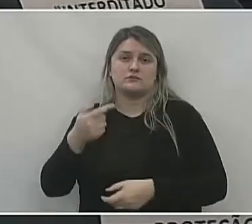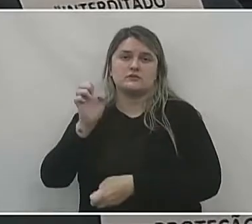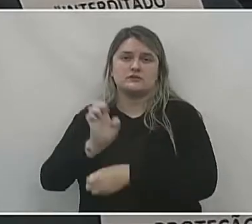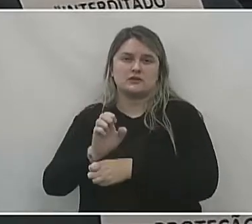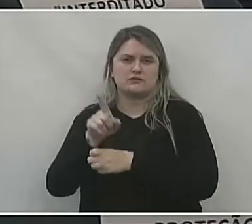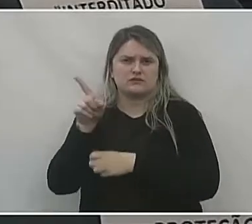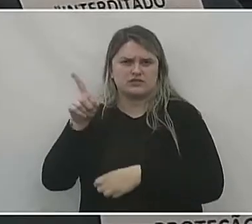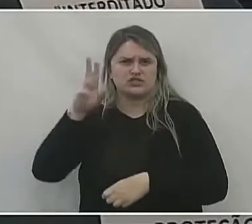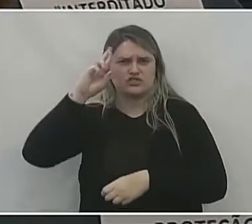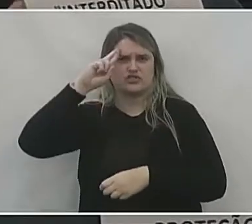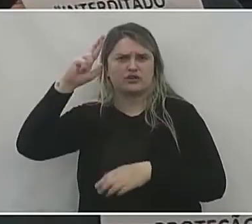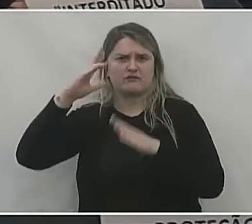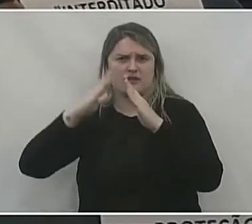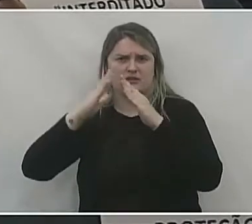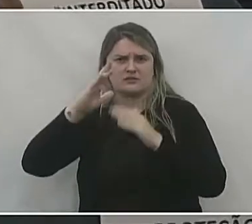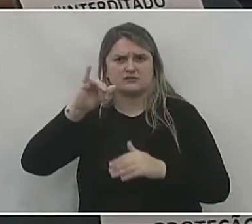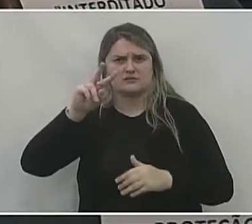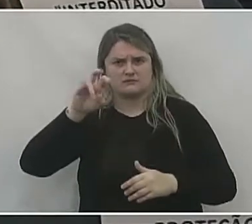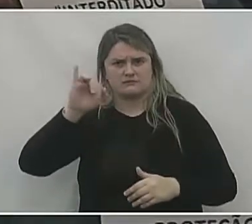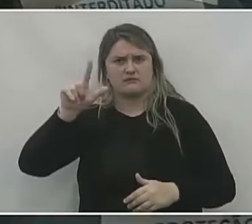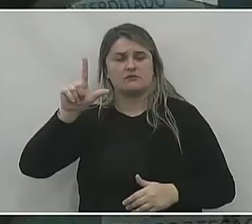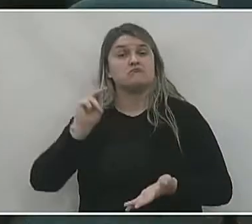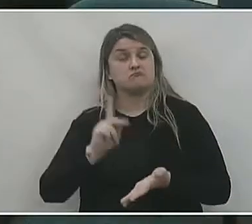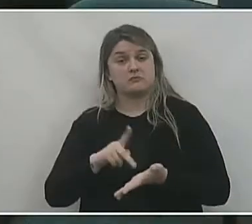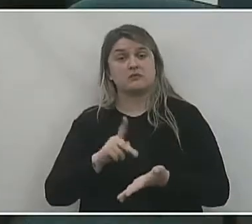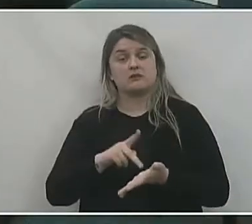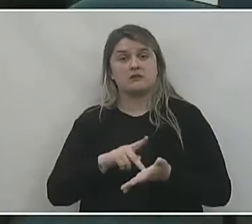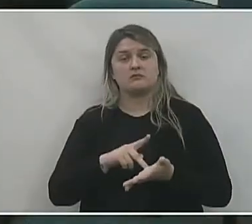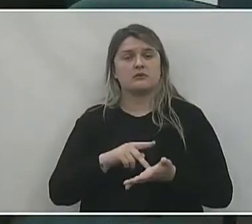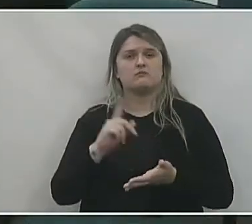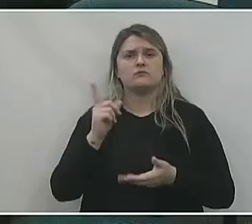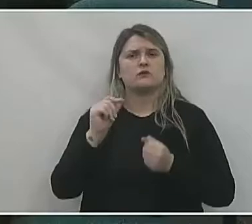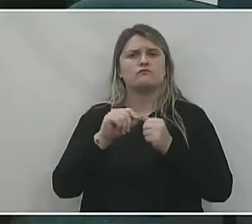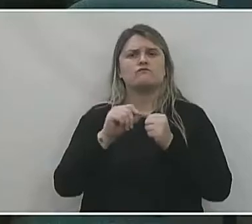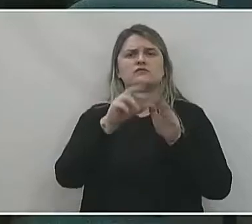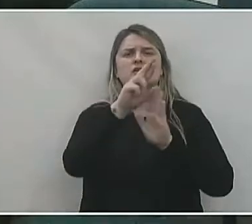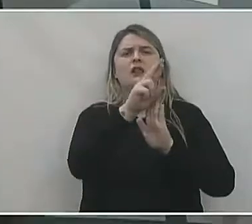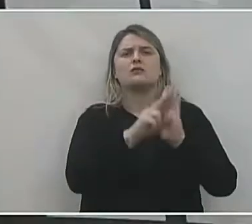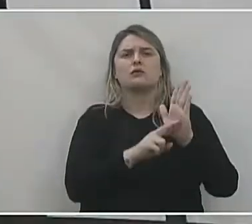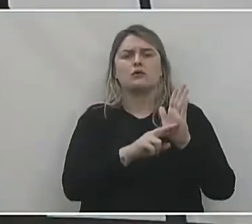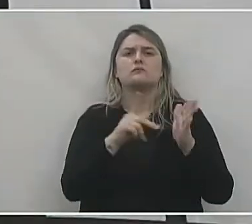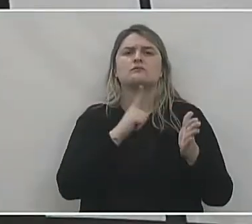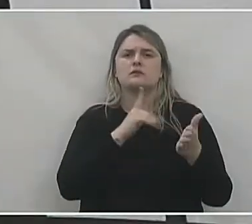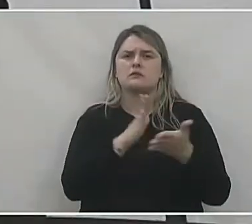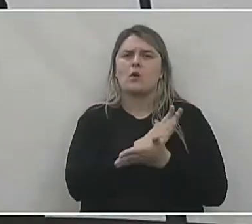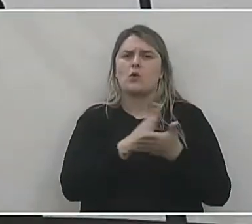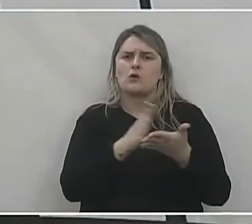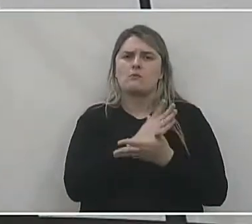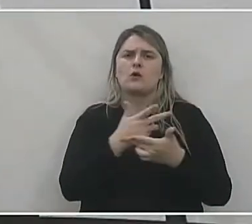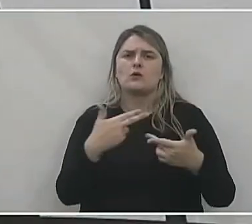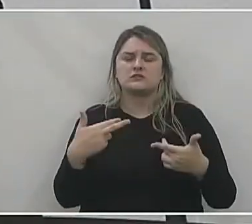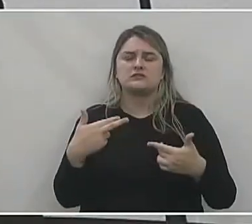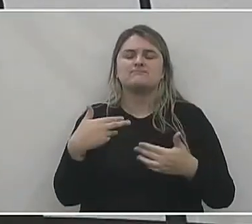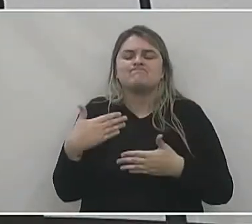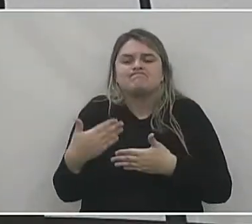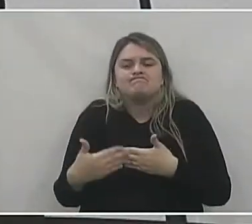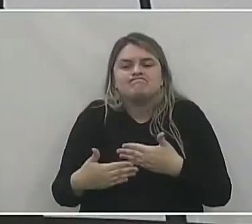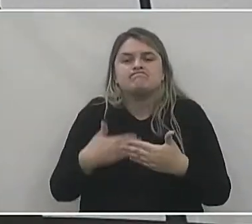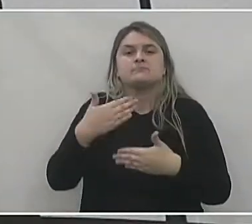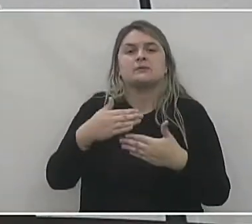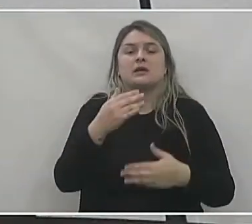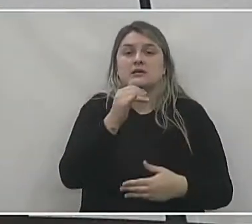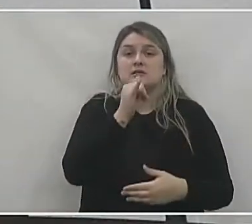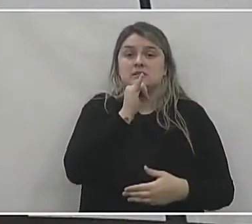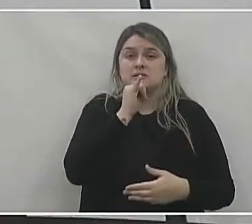era chefe da Casa Civil. É verdade. E veja, eu não fiz um relatório, mas tem algumas coisas aqui que eu desencalhei.